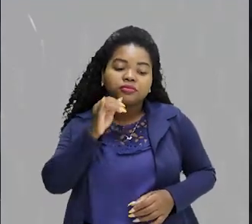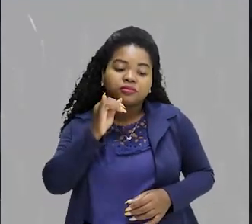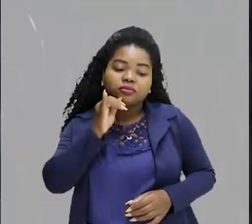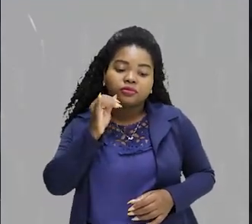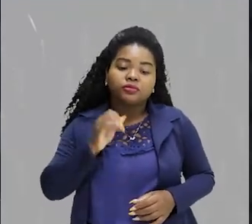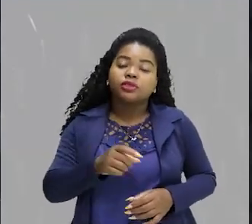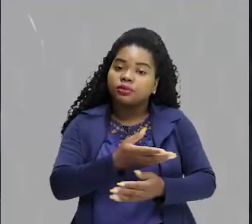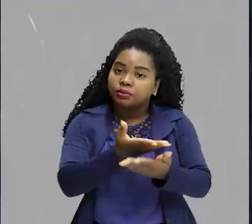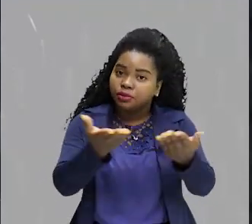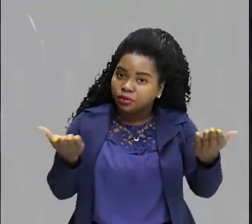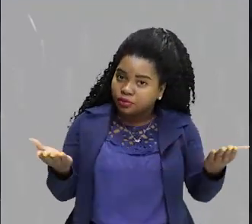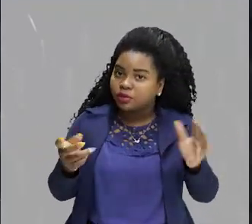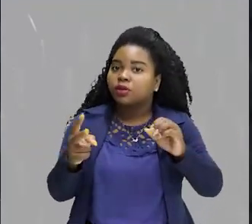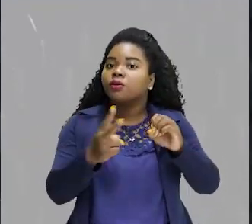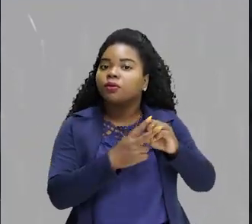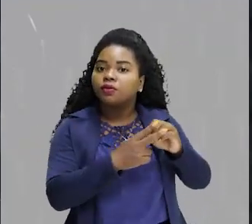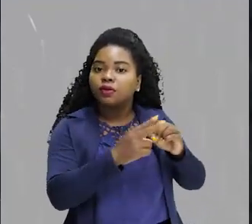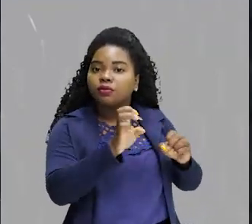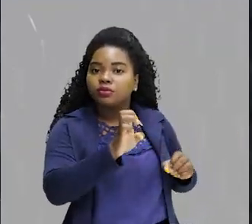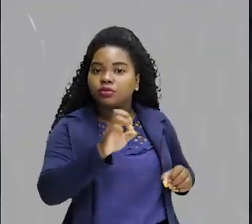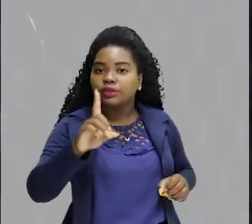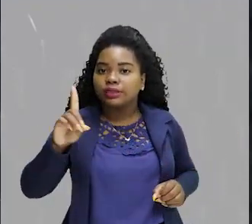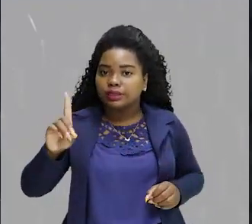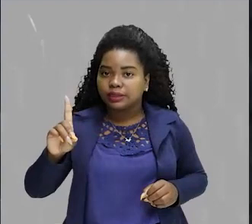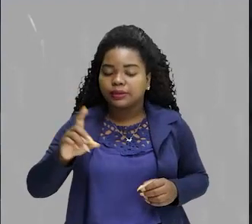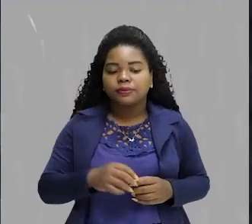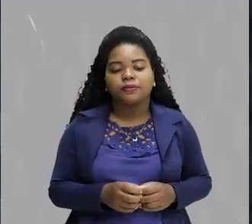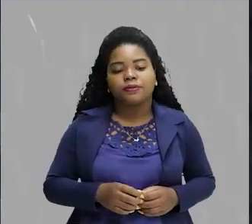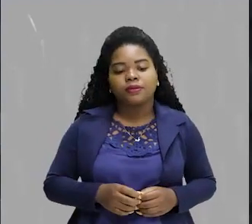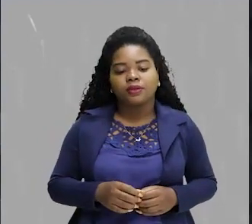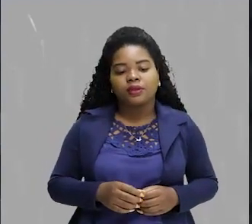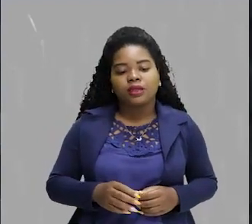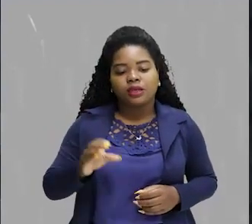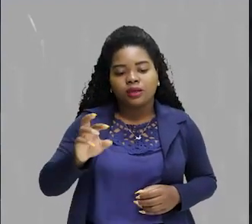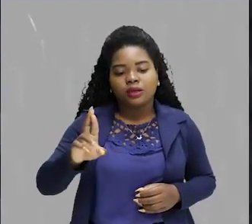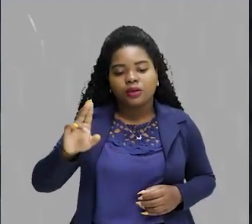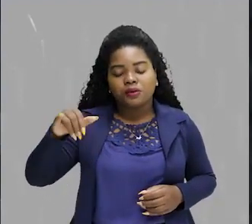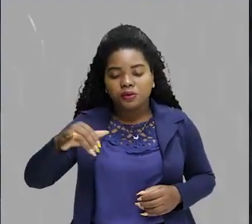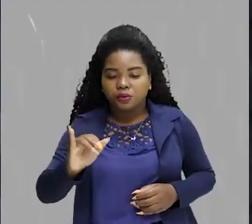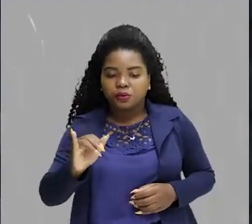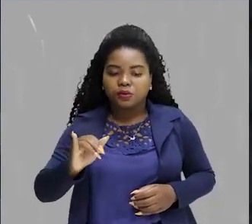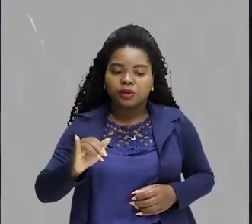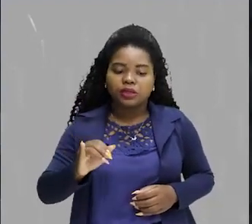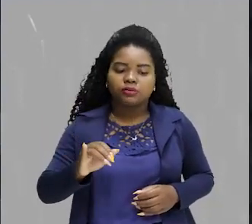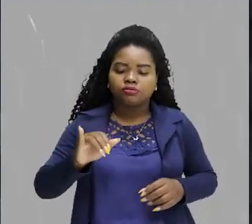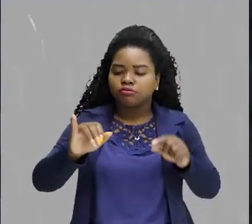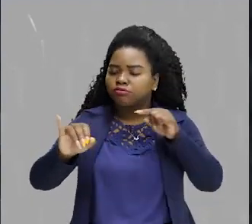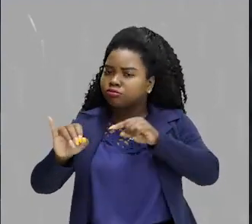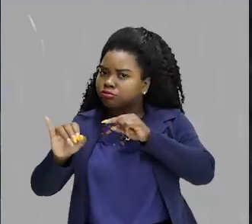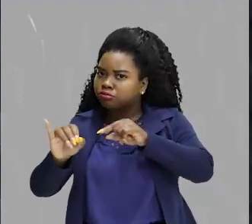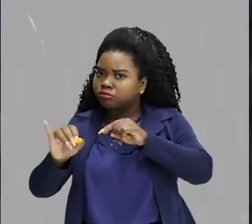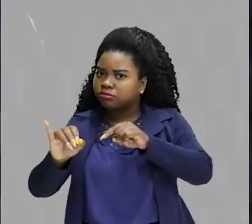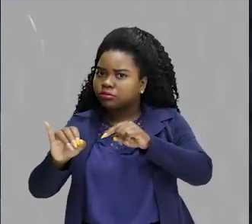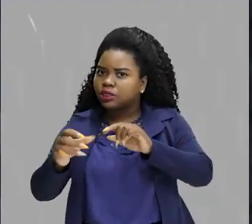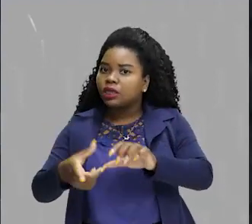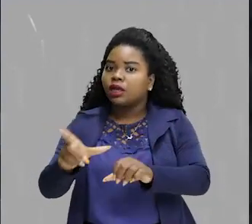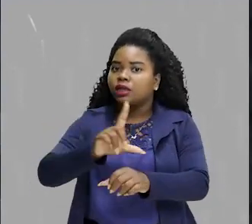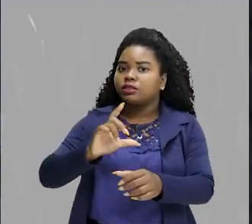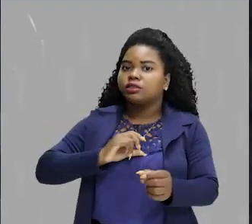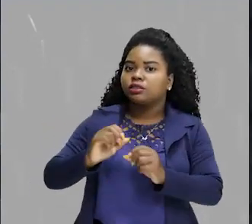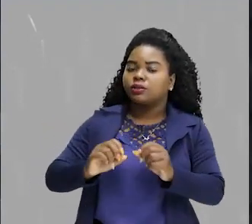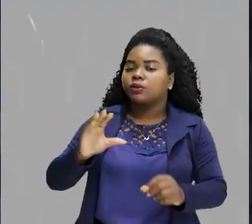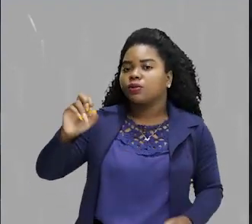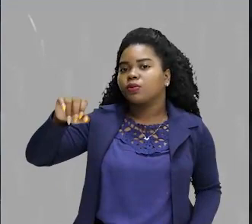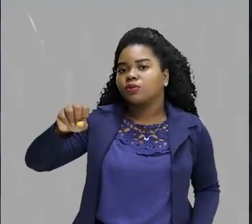para vocês do verbo com ED. Cry é o verbo chorar, terminou em Y, antes do Y vem uma